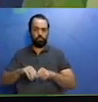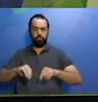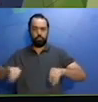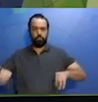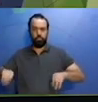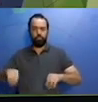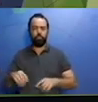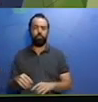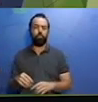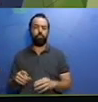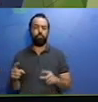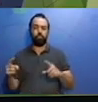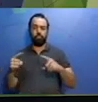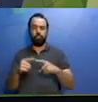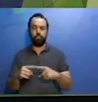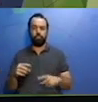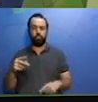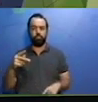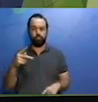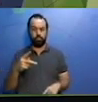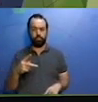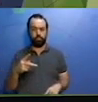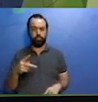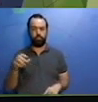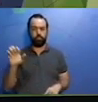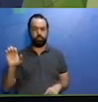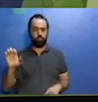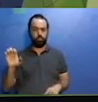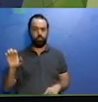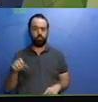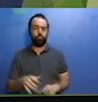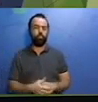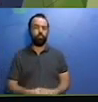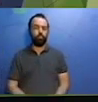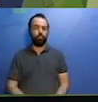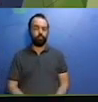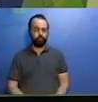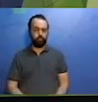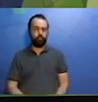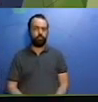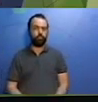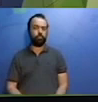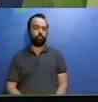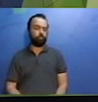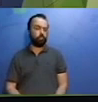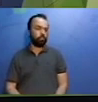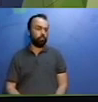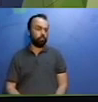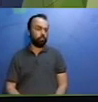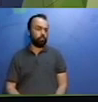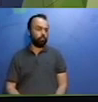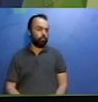aí pelos seus pontos de ebulição. Por isso, o nome recebe liquefação fracionada.